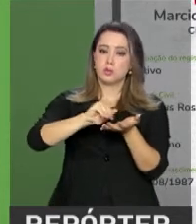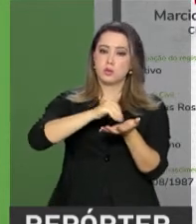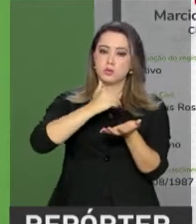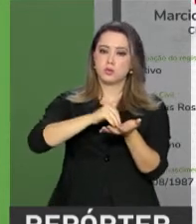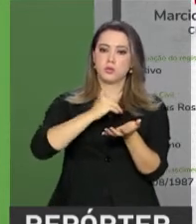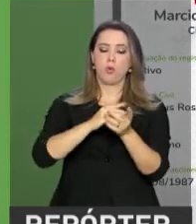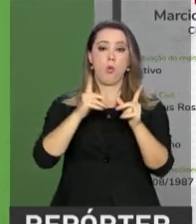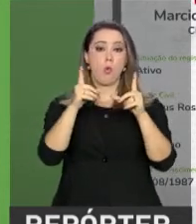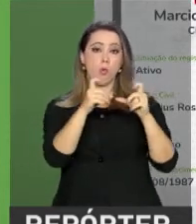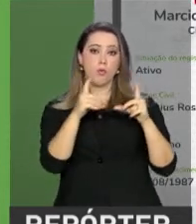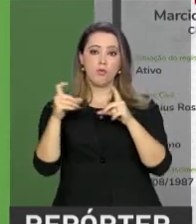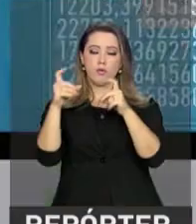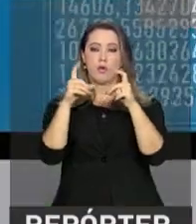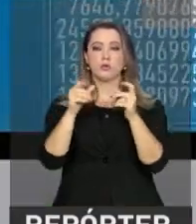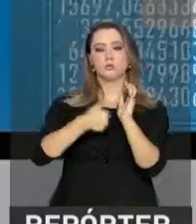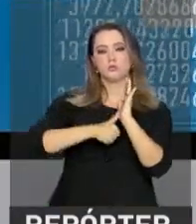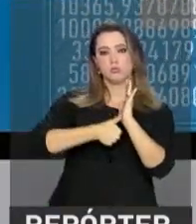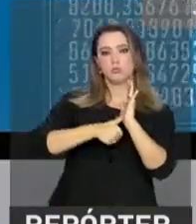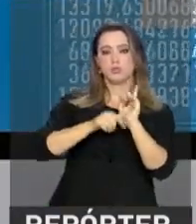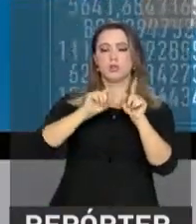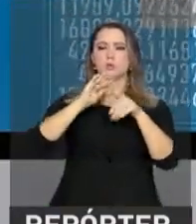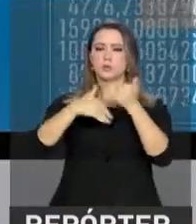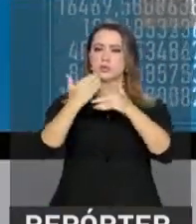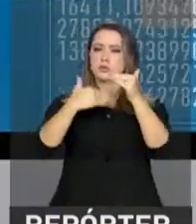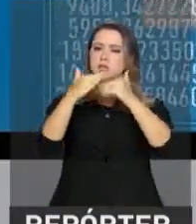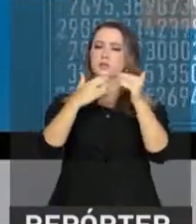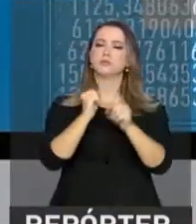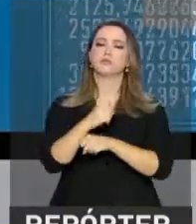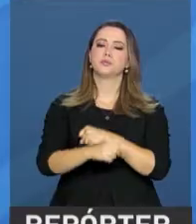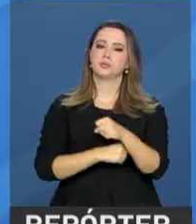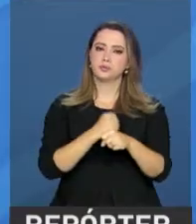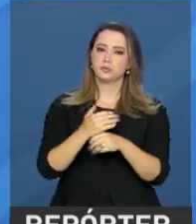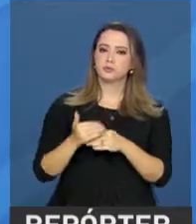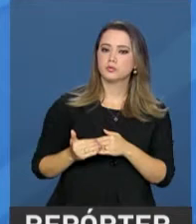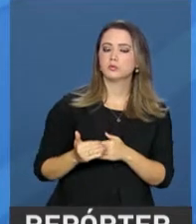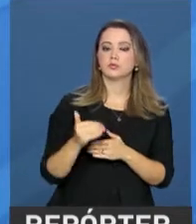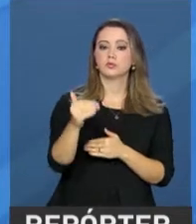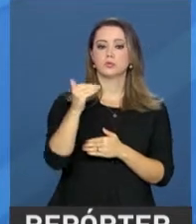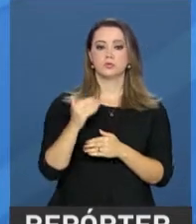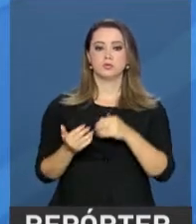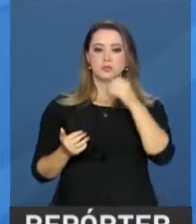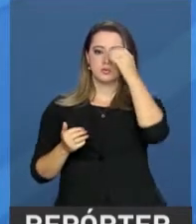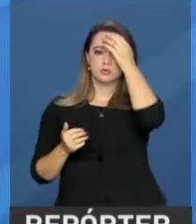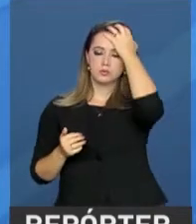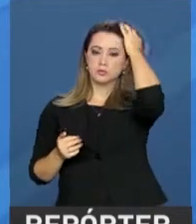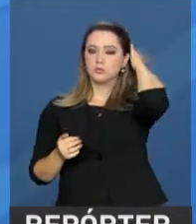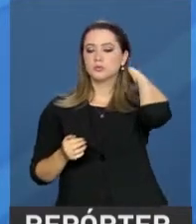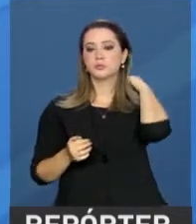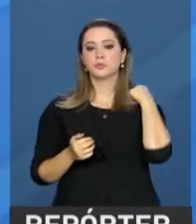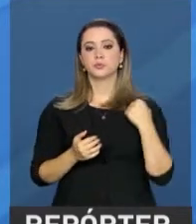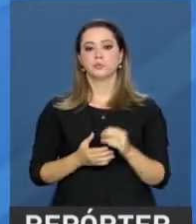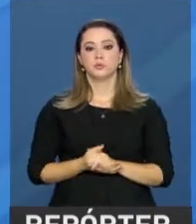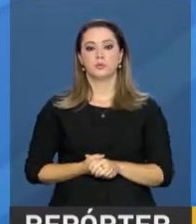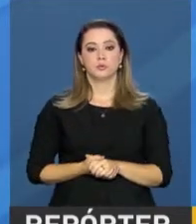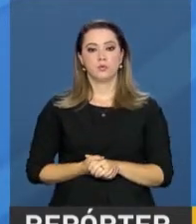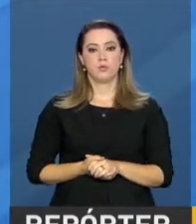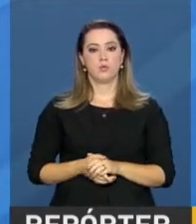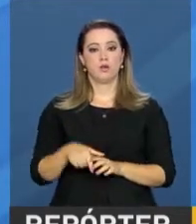impressão digital e deve crescer nos próximos anos foi um processo histórico